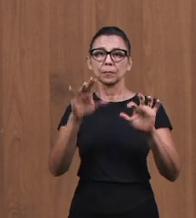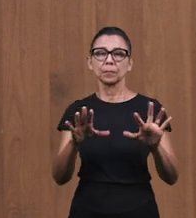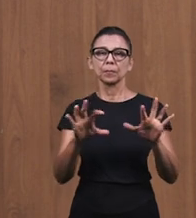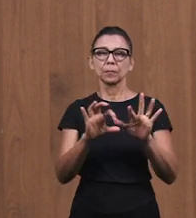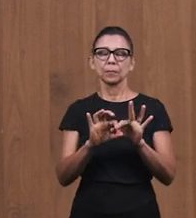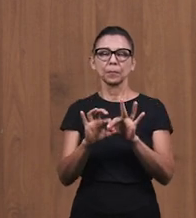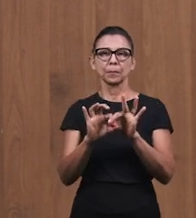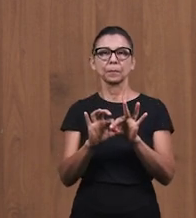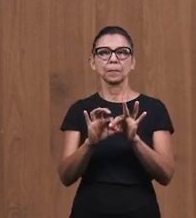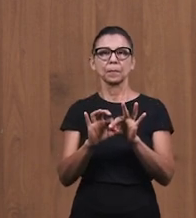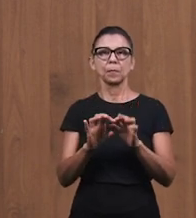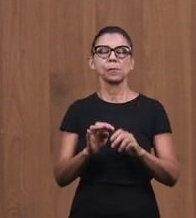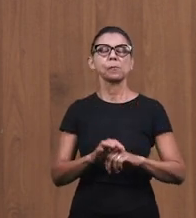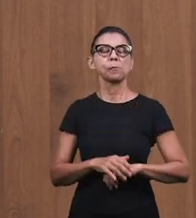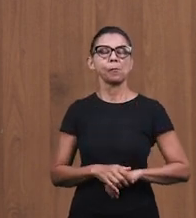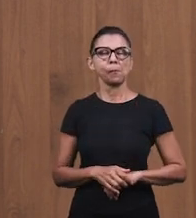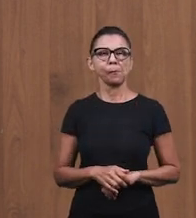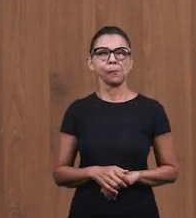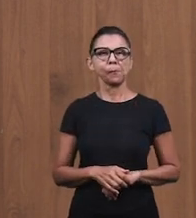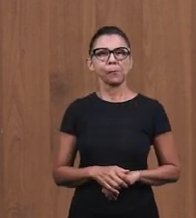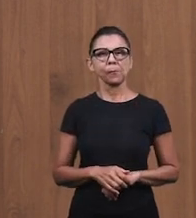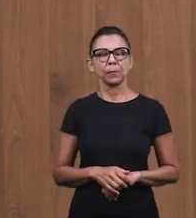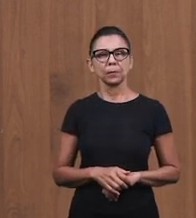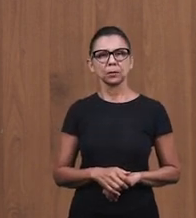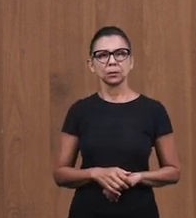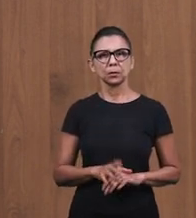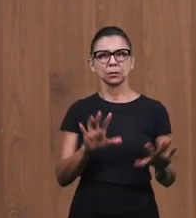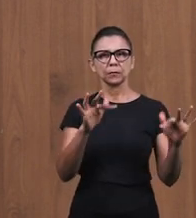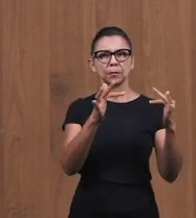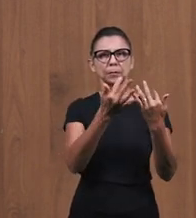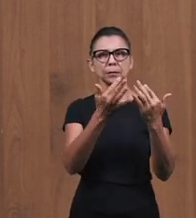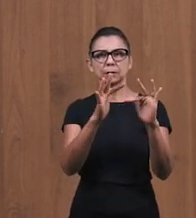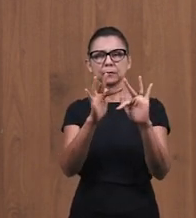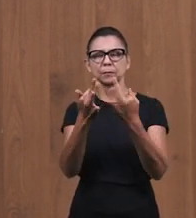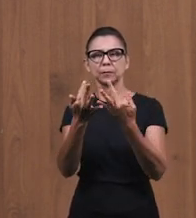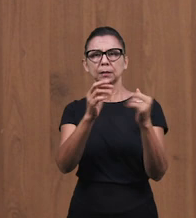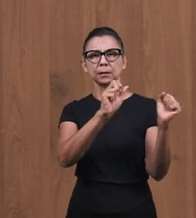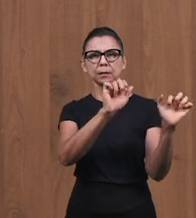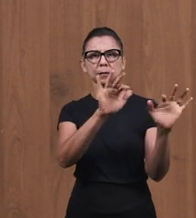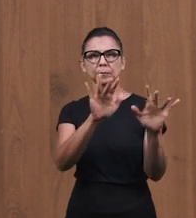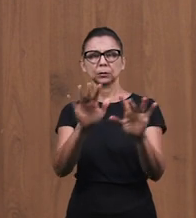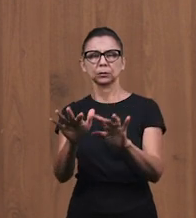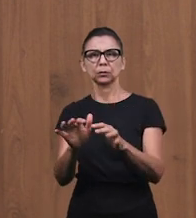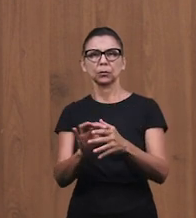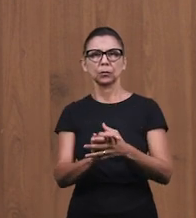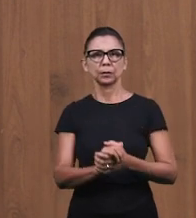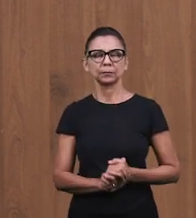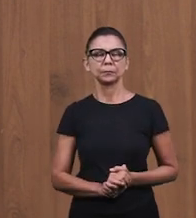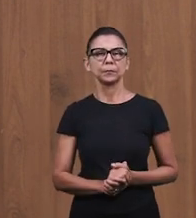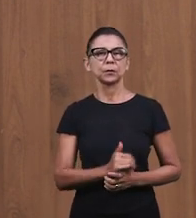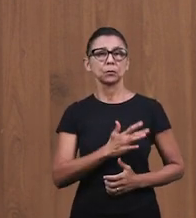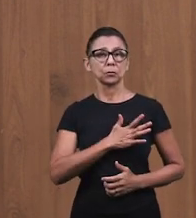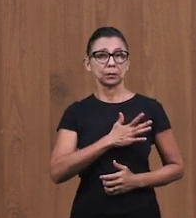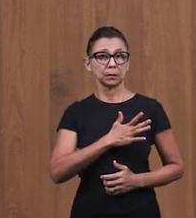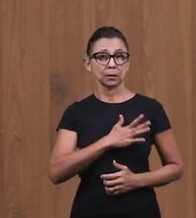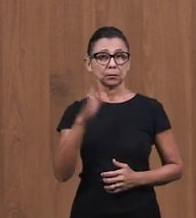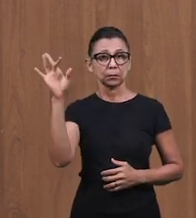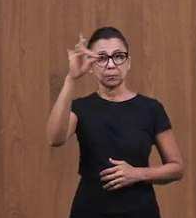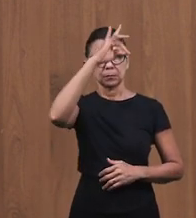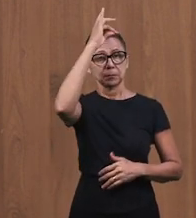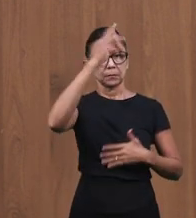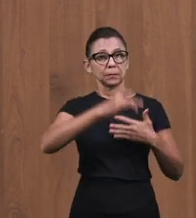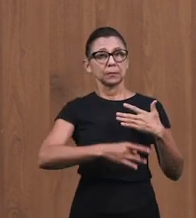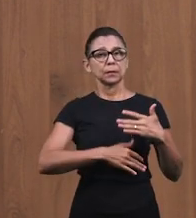comunhão. Fala conosco, Senhor, visita os lares de cada um, visita os nossos corações, encha-nos, Senhor, do